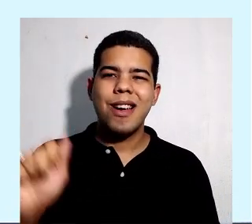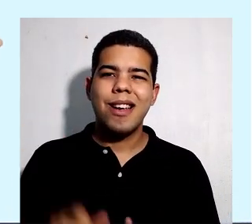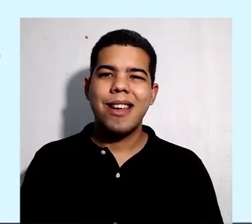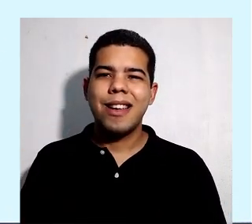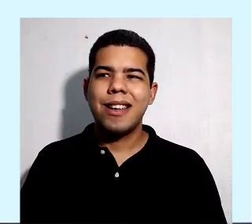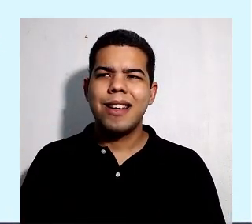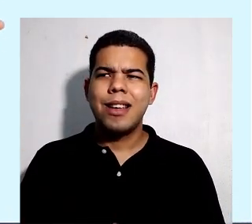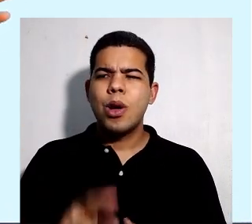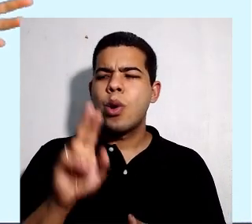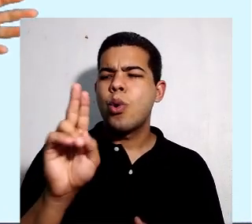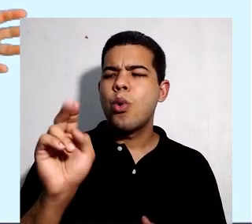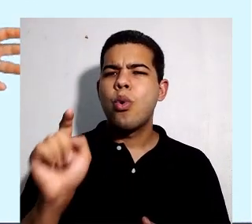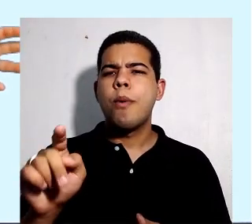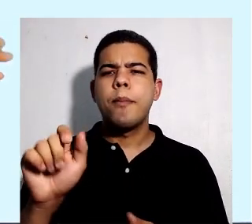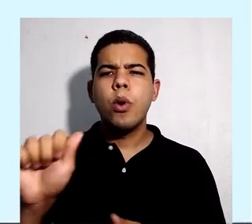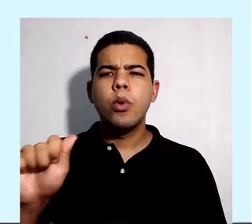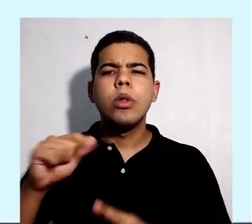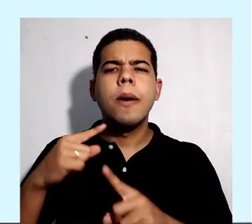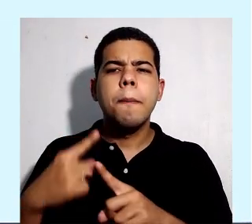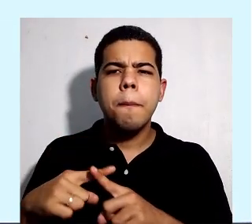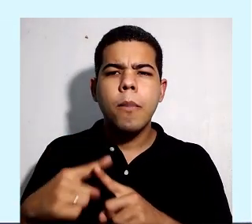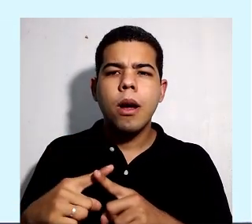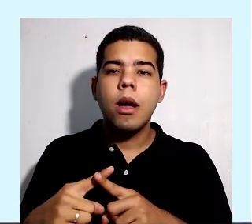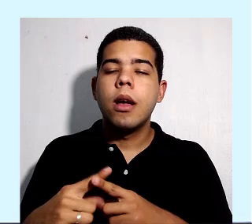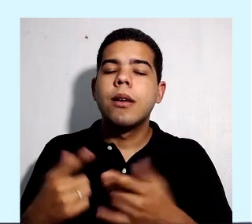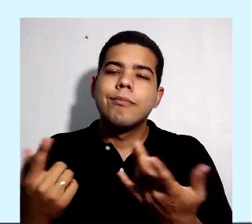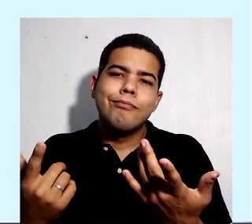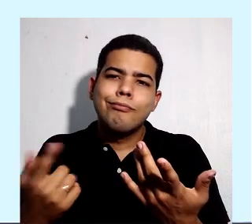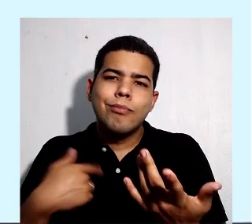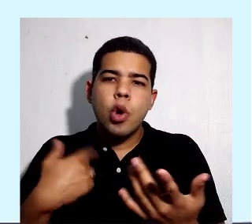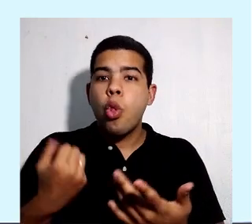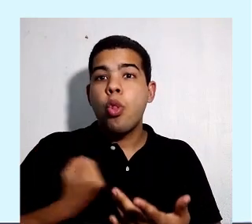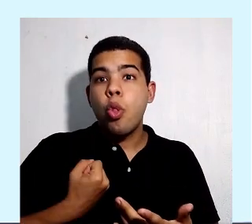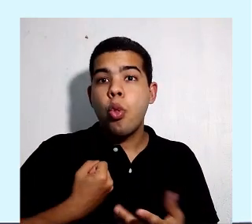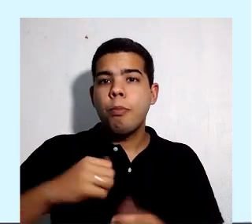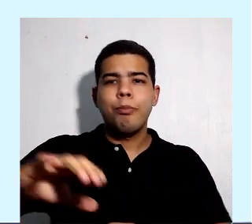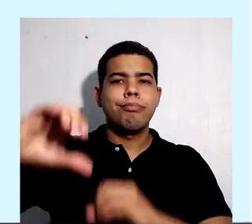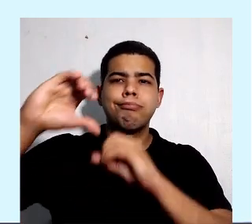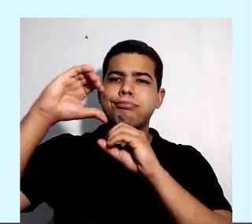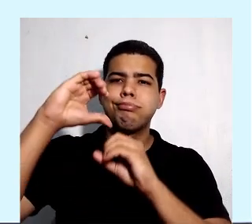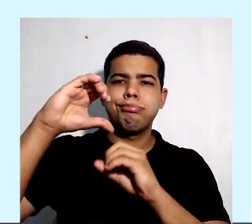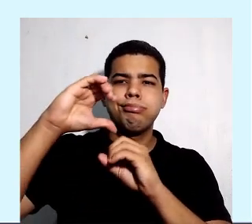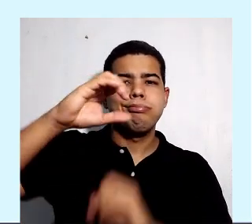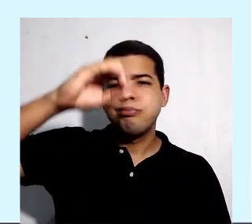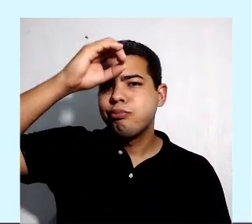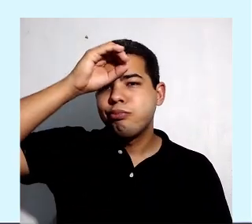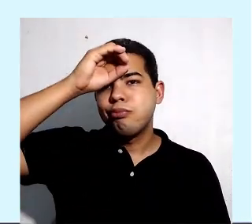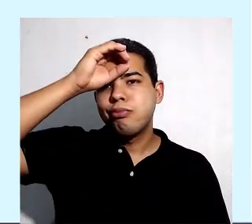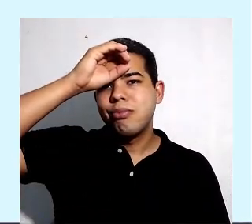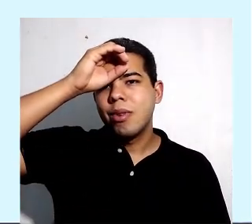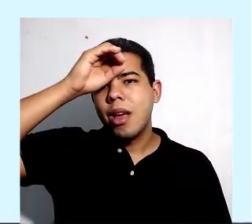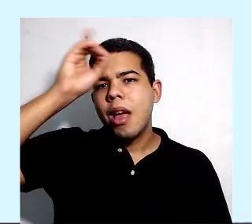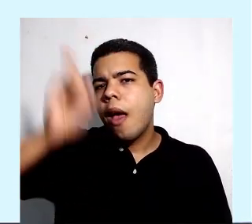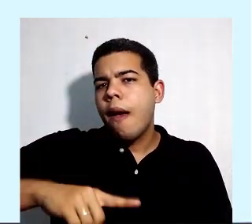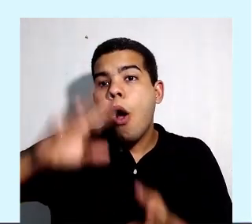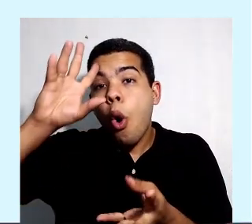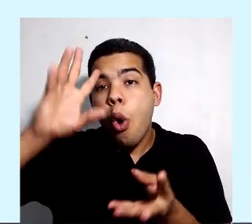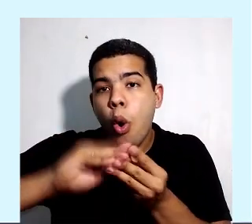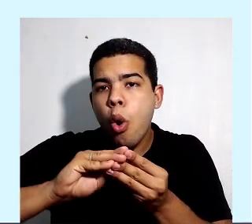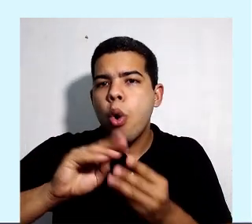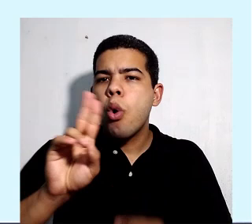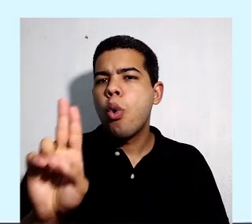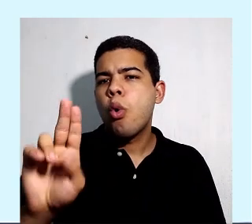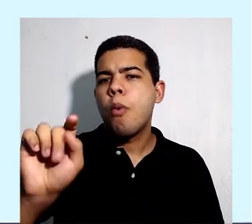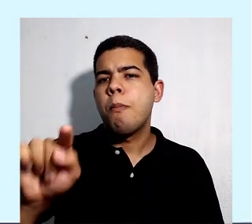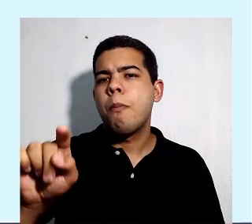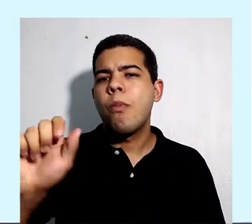que, professor, unidade de área? Porque eu não tenho as medidas. Se eu não tenho as medidas, eu digo que aquilo dali está sendo uma unidade